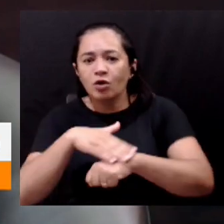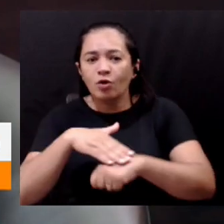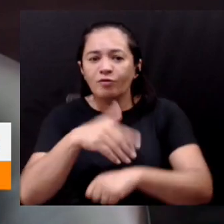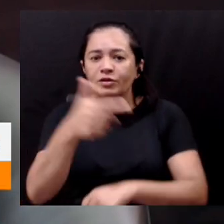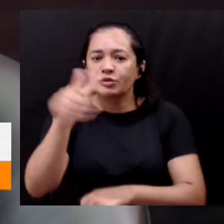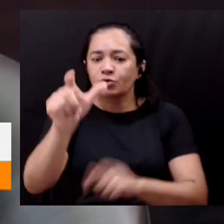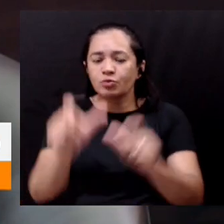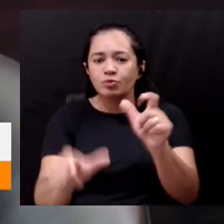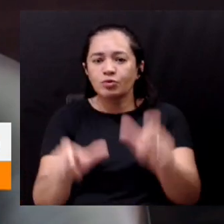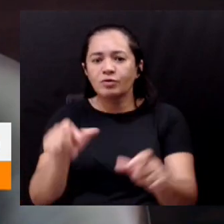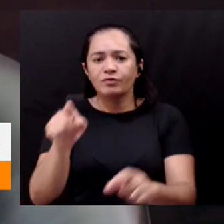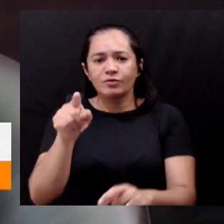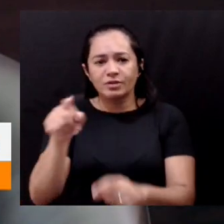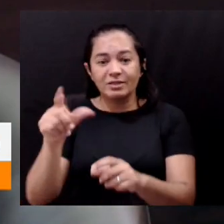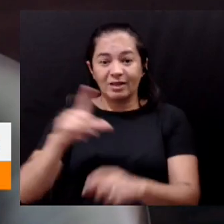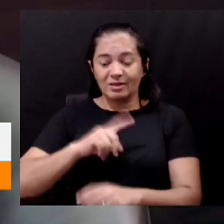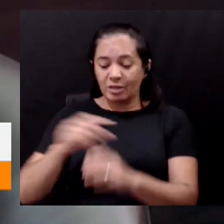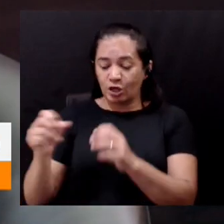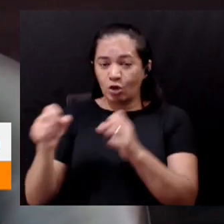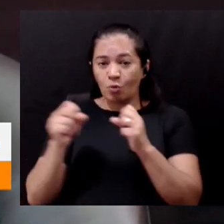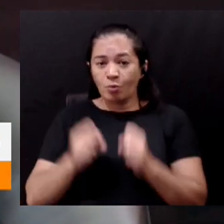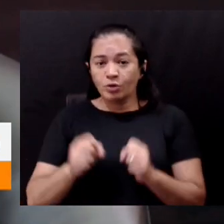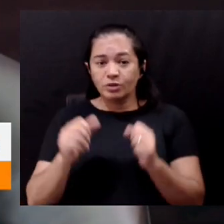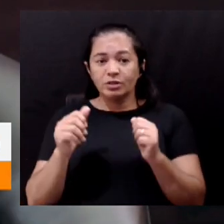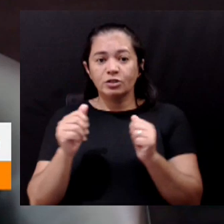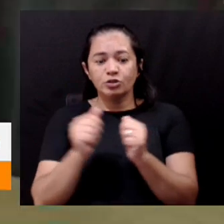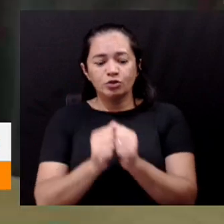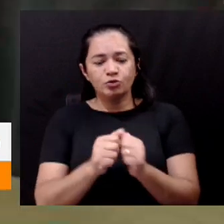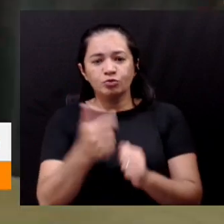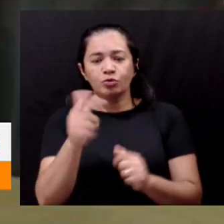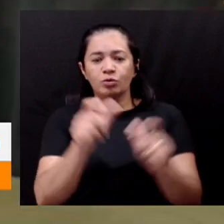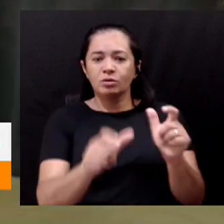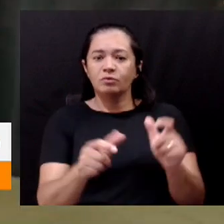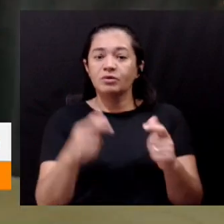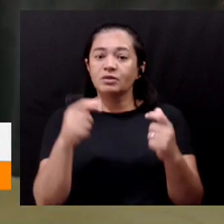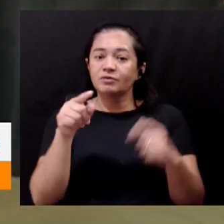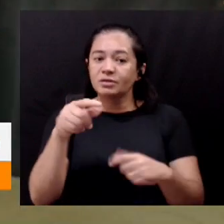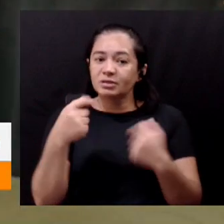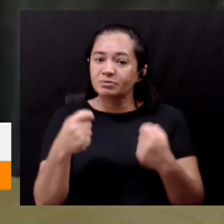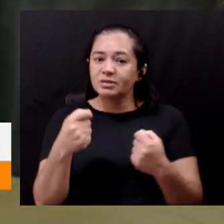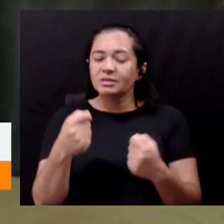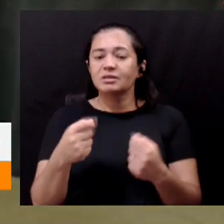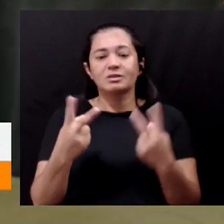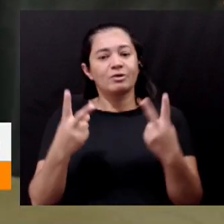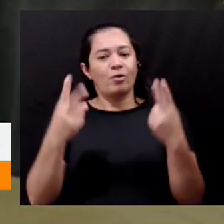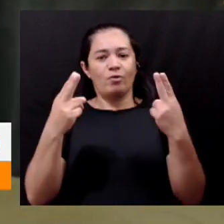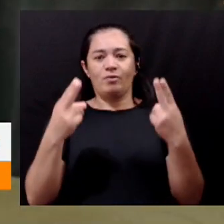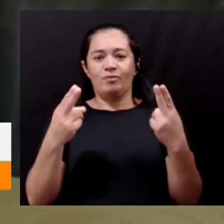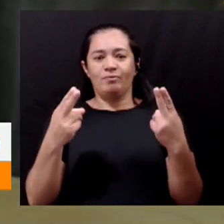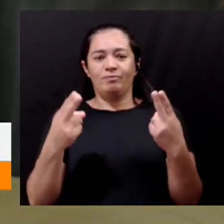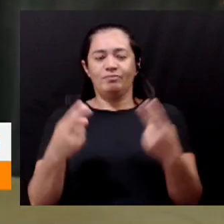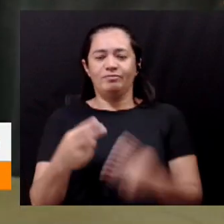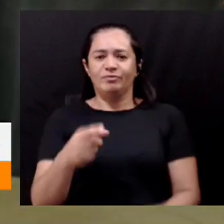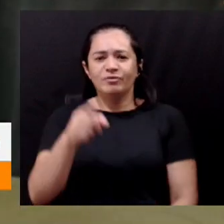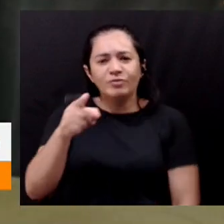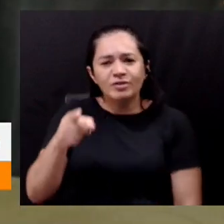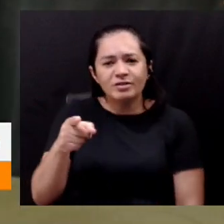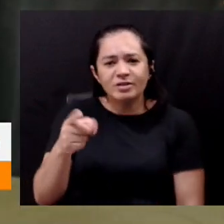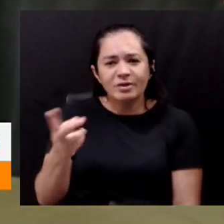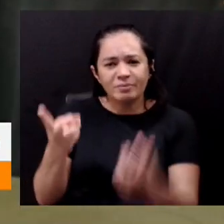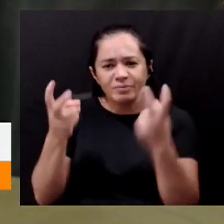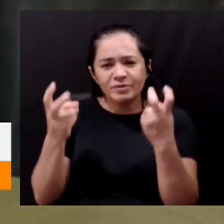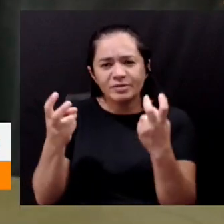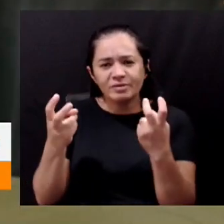de estar ali com outra pessoa, seja apenas outra pessoa. Muito bem. Tá vendo? E você? Está sendo como,